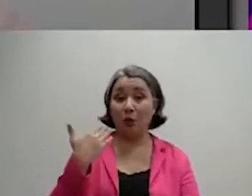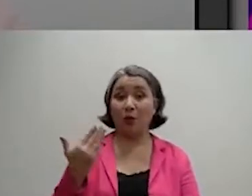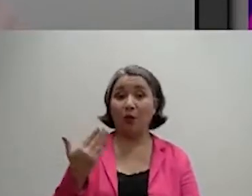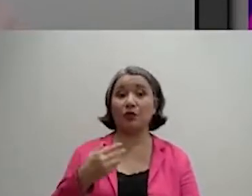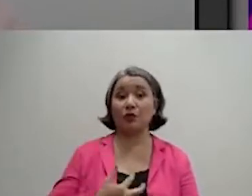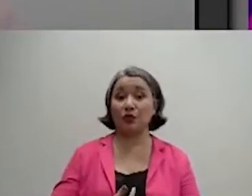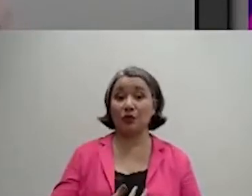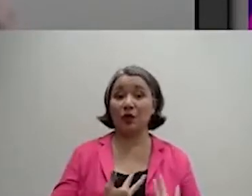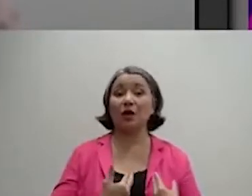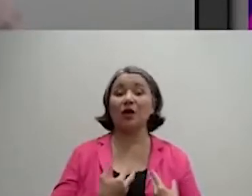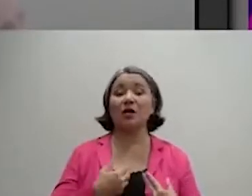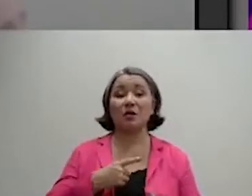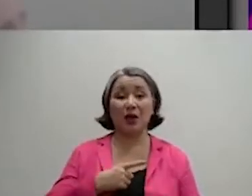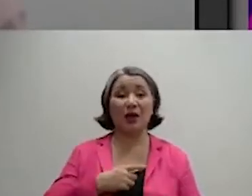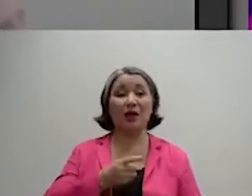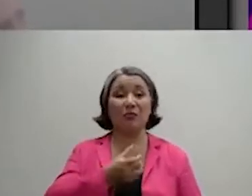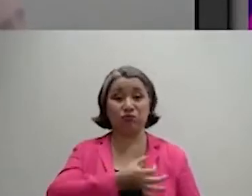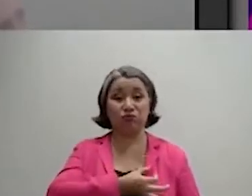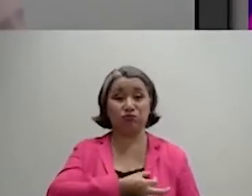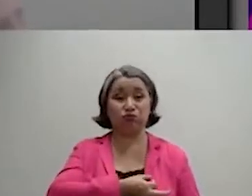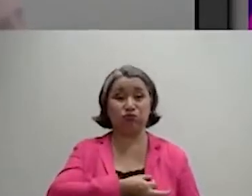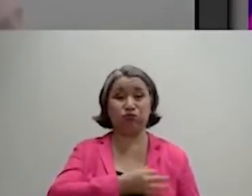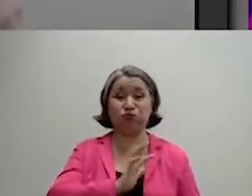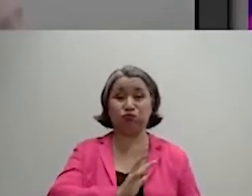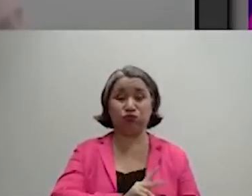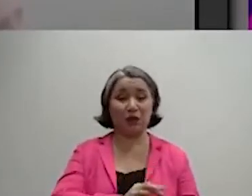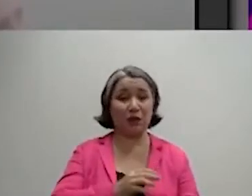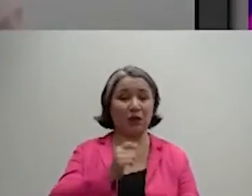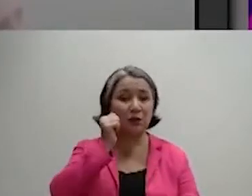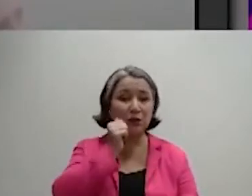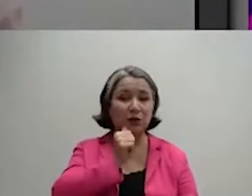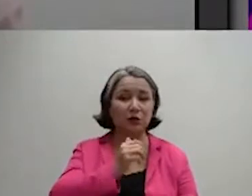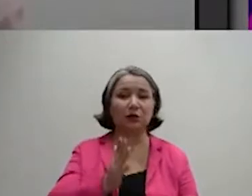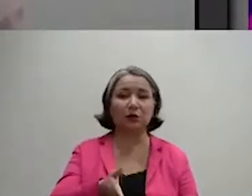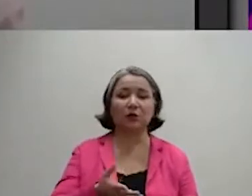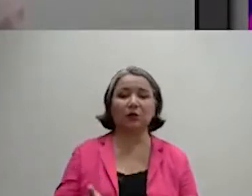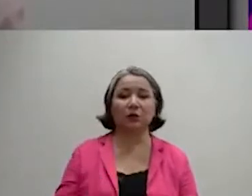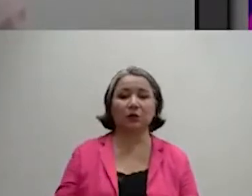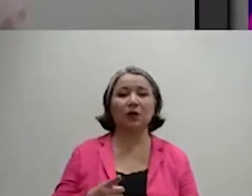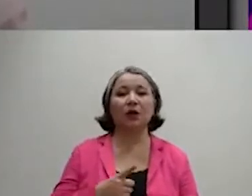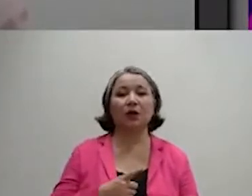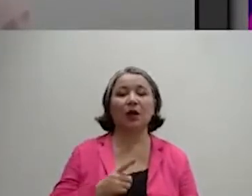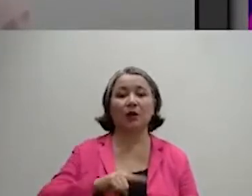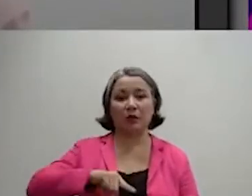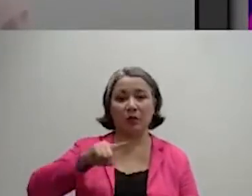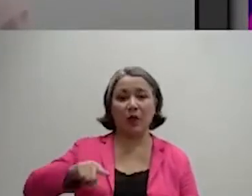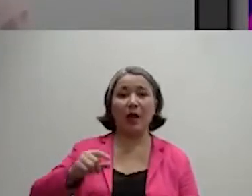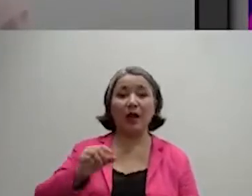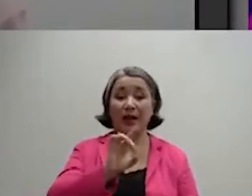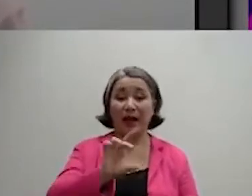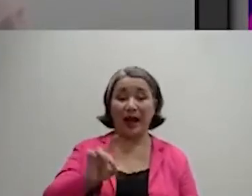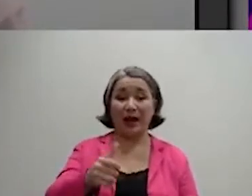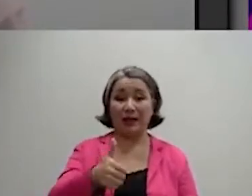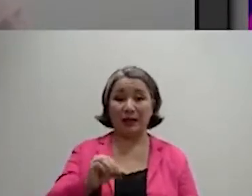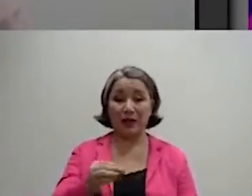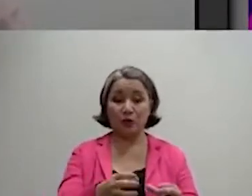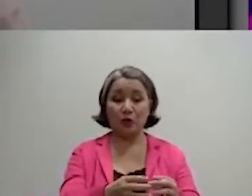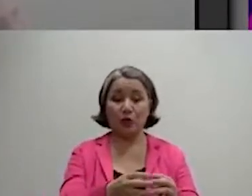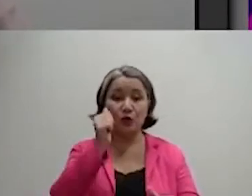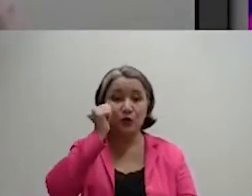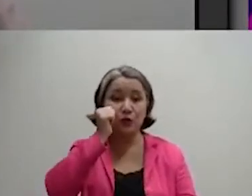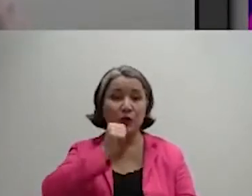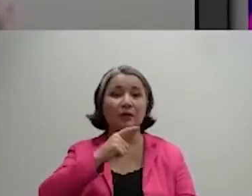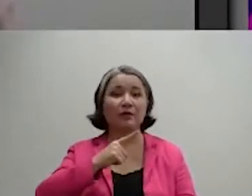principal humor na mulher e estatisticamente em torno de uma em cada dez mulheres ou